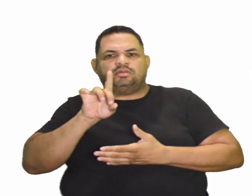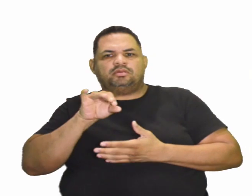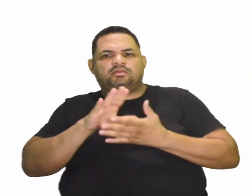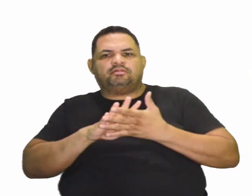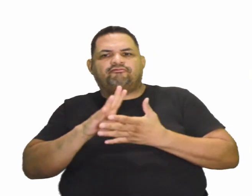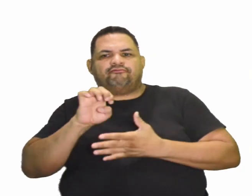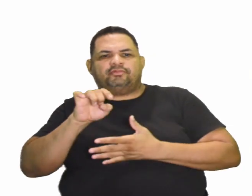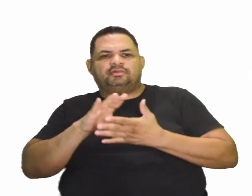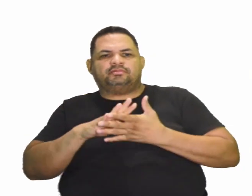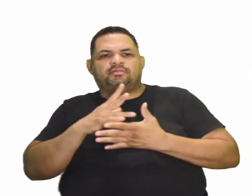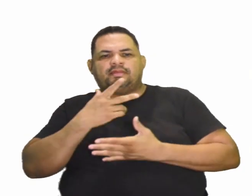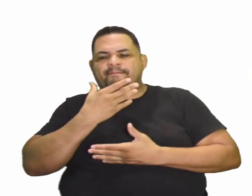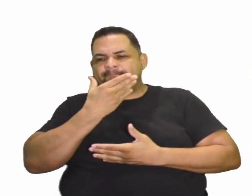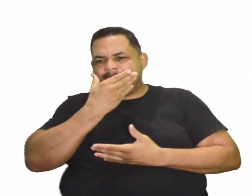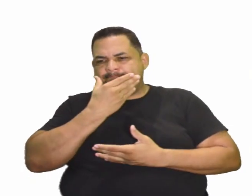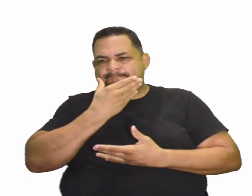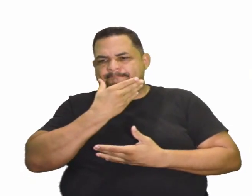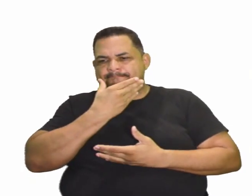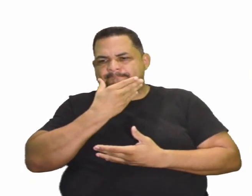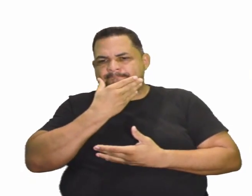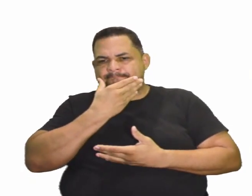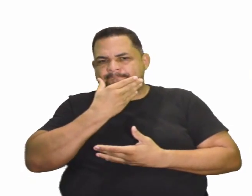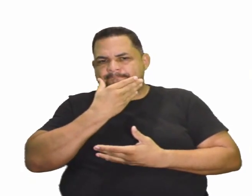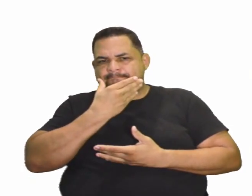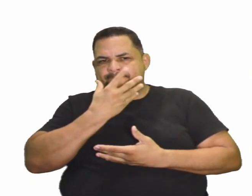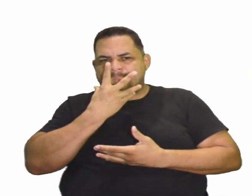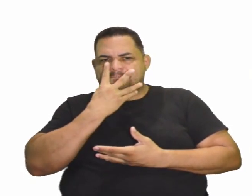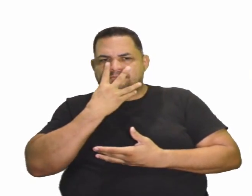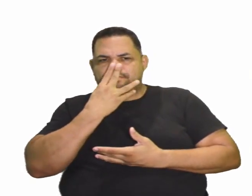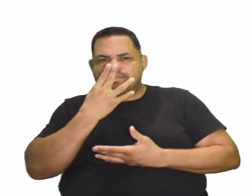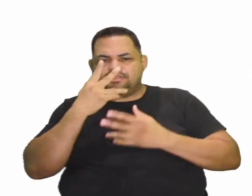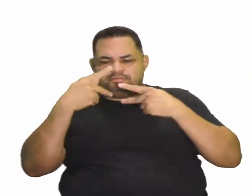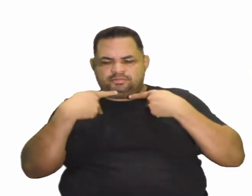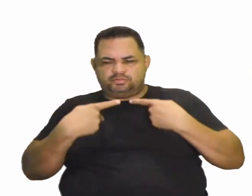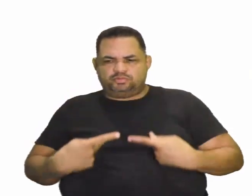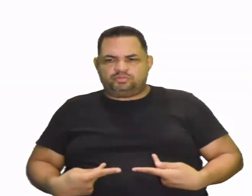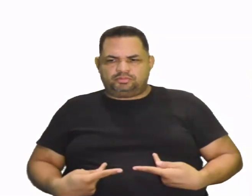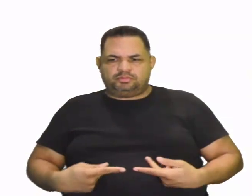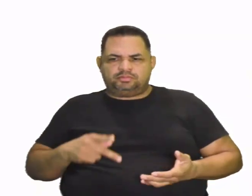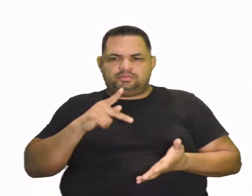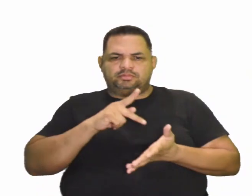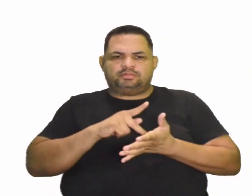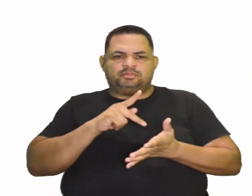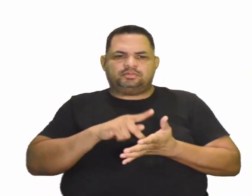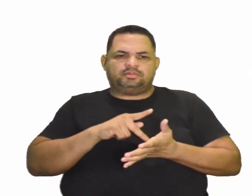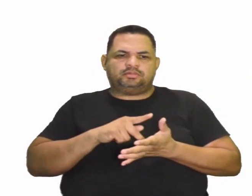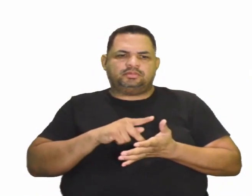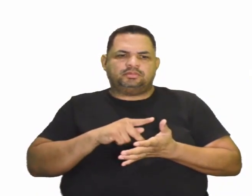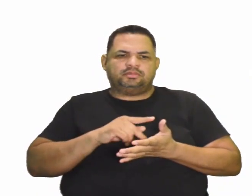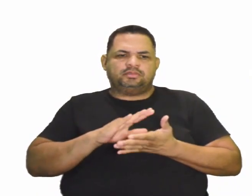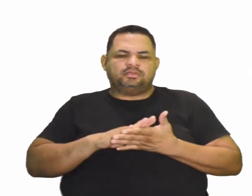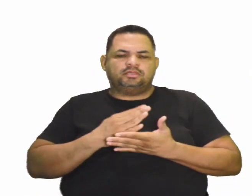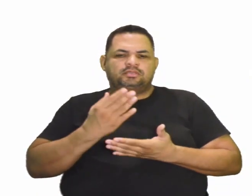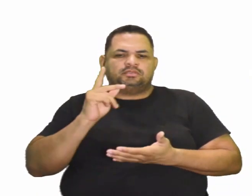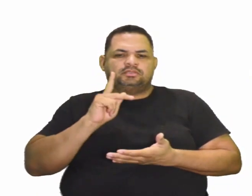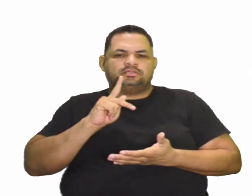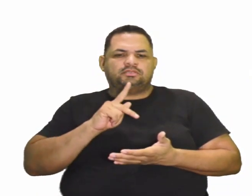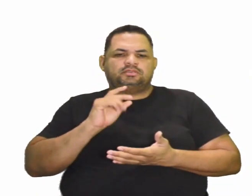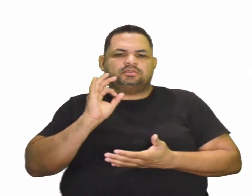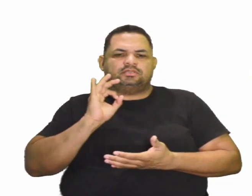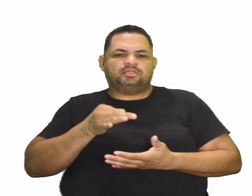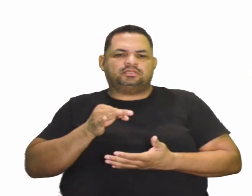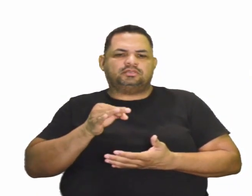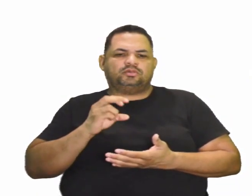mais humanizada. O que vocês podem dizer sobre isso? Verdadeiro ou falso? Podemos dizer que